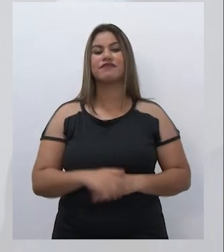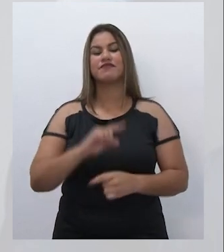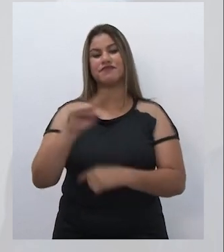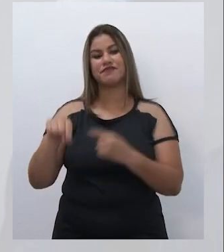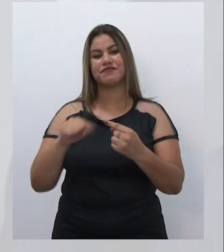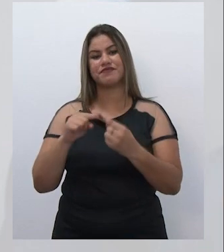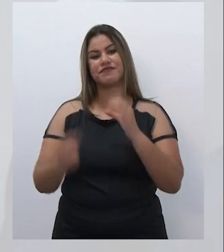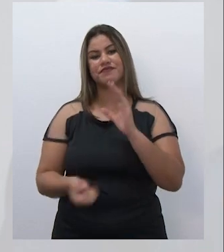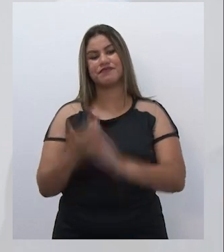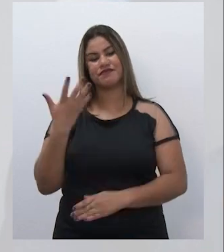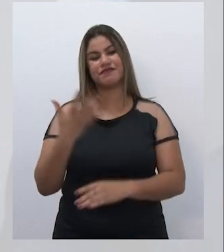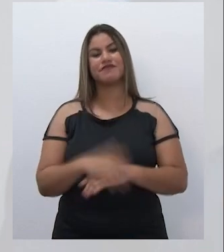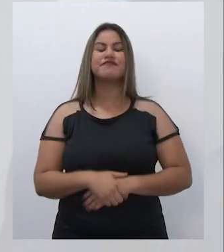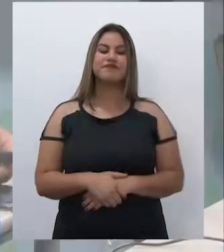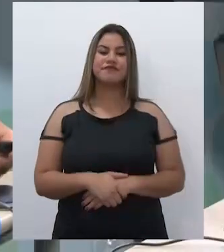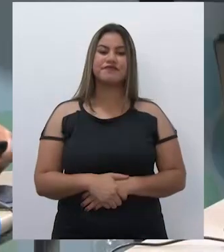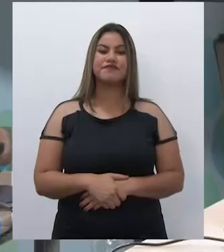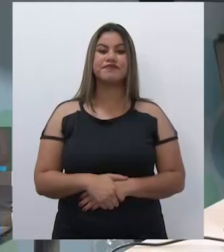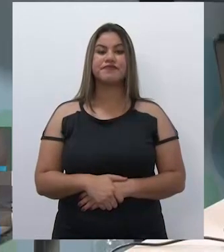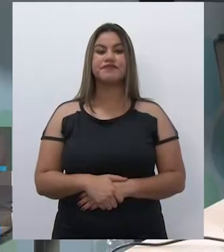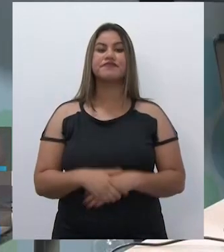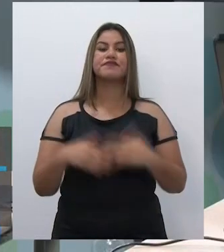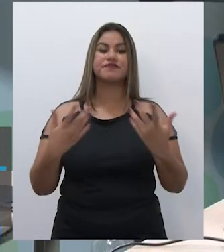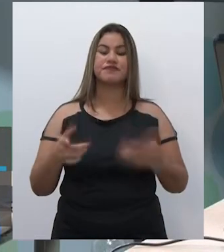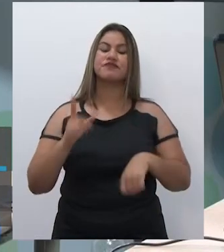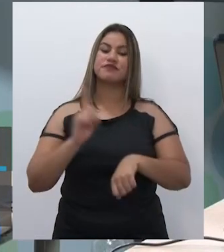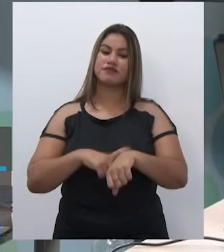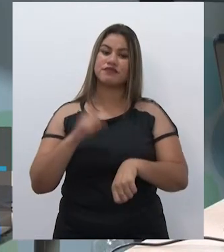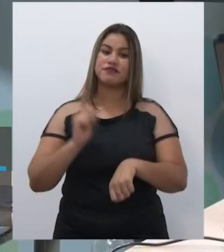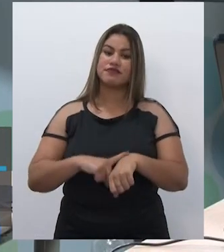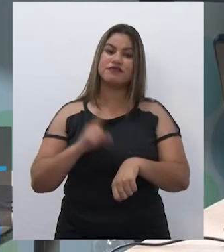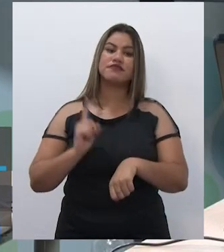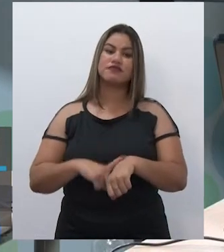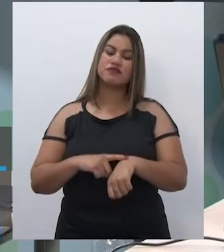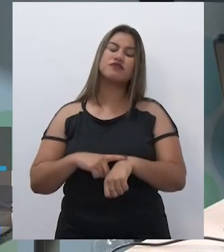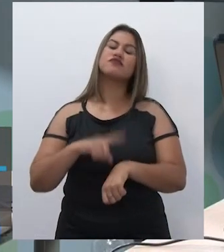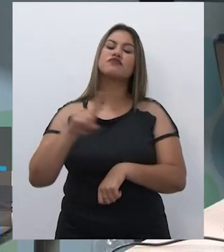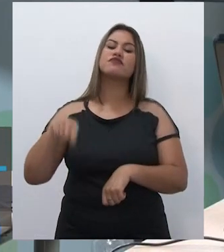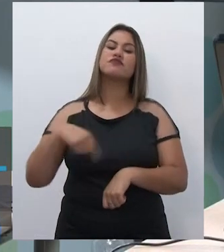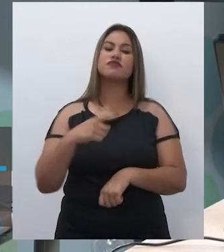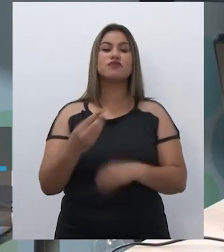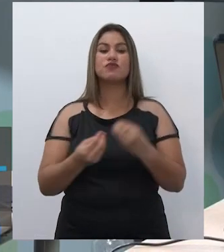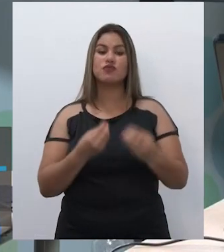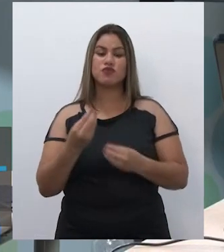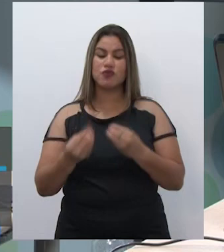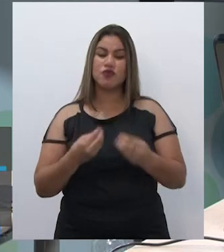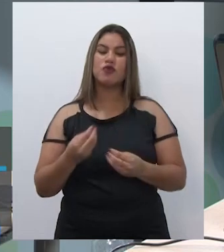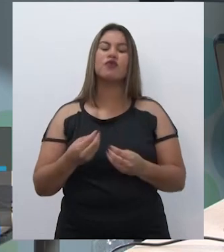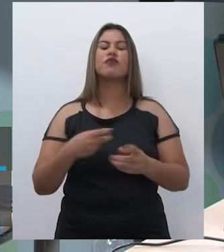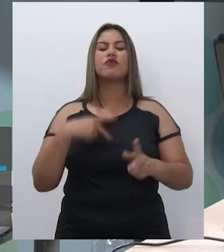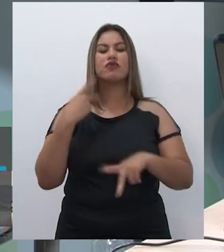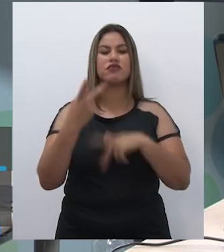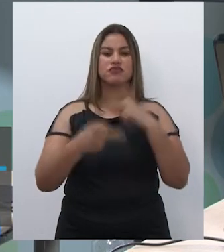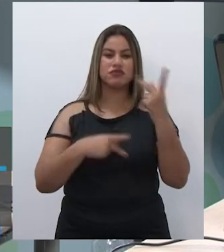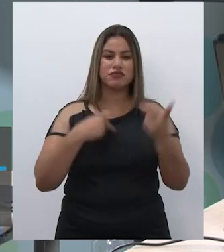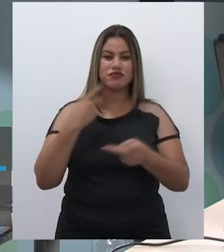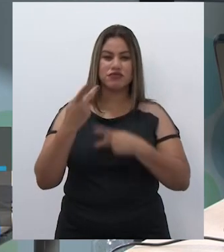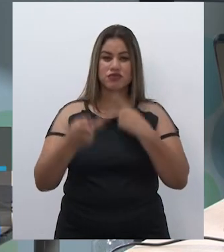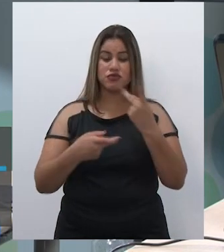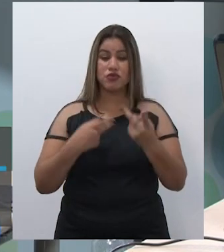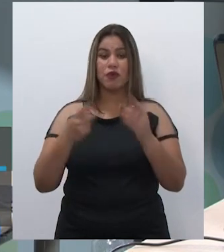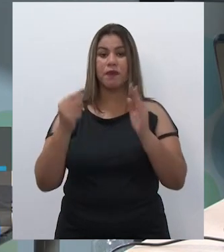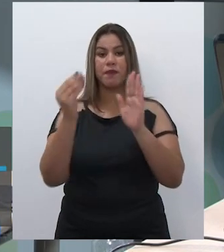estabelecimento de metas. Então, o tempo todo, aluno, a gente permeou, a gente ficou norteado aí com